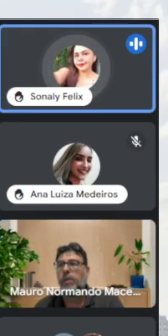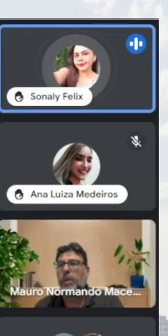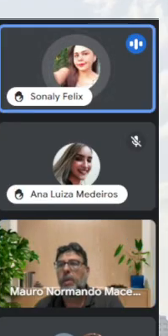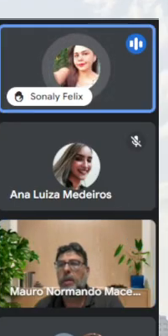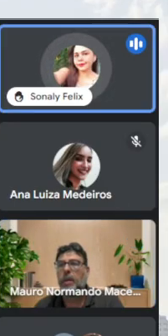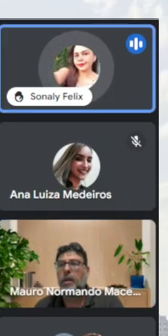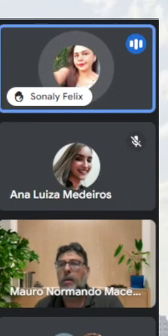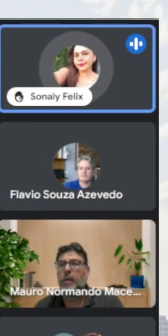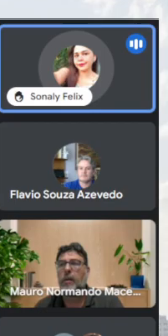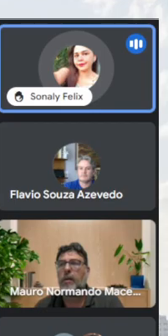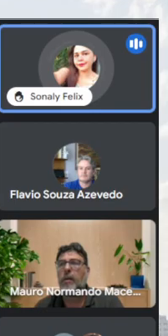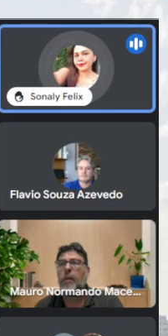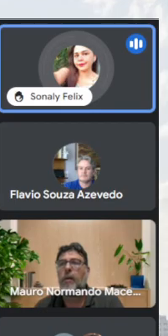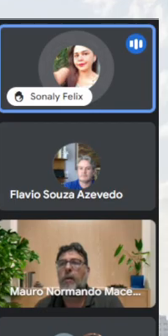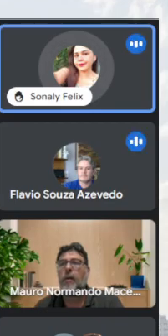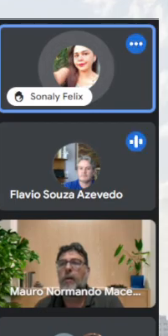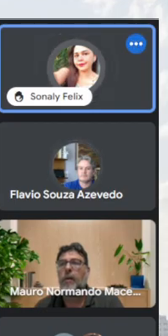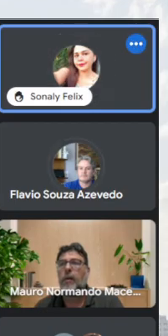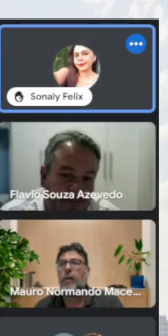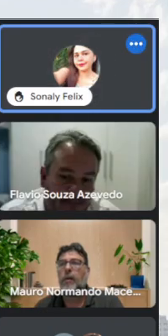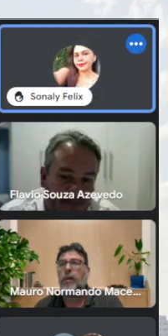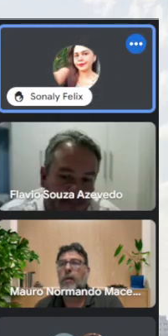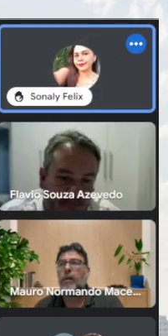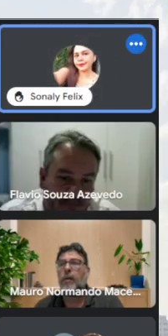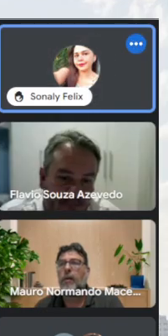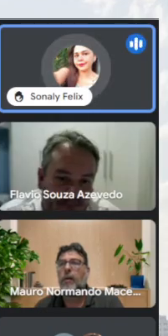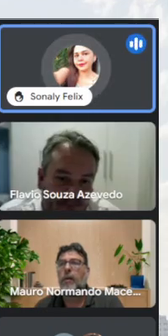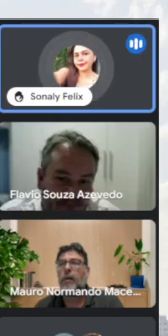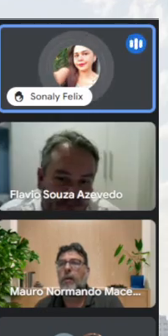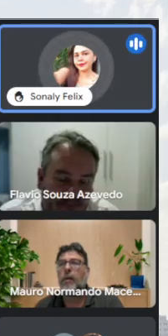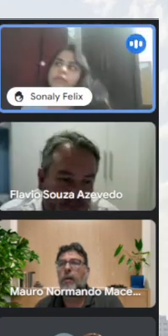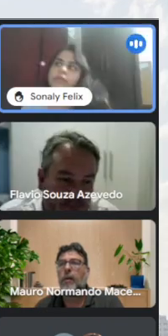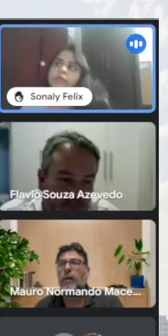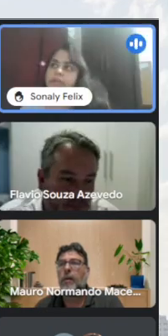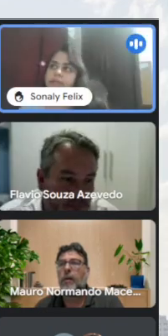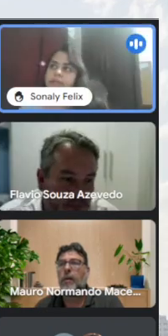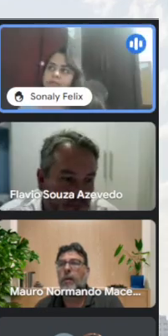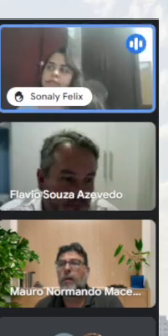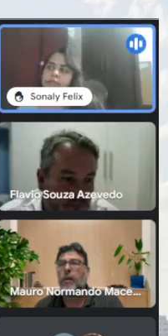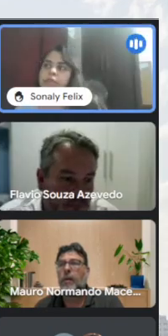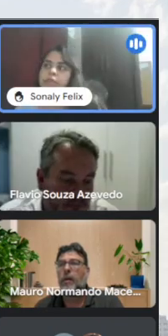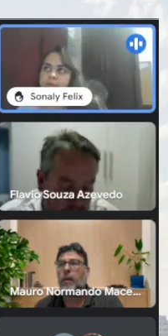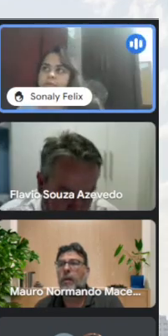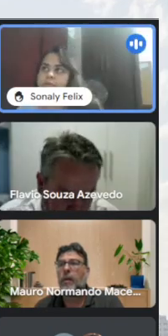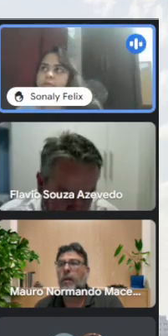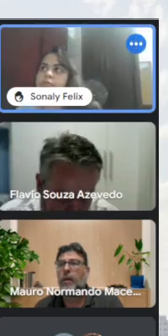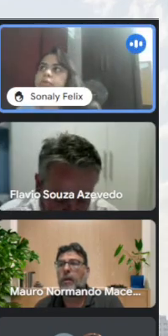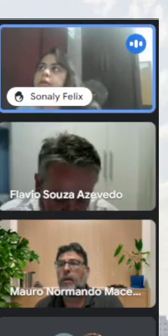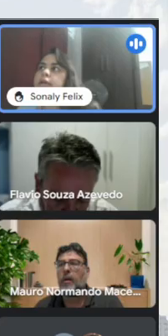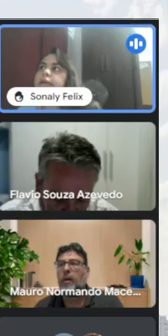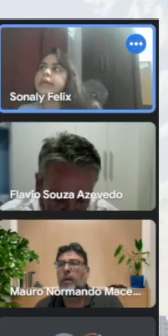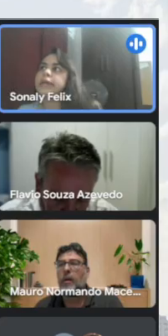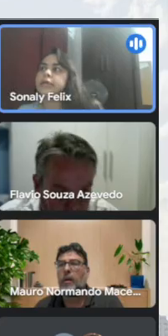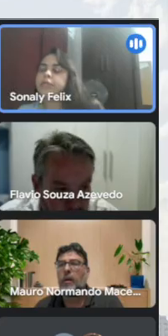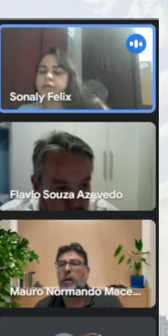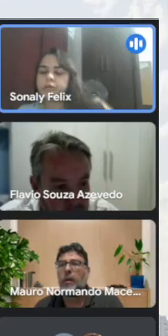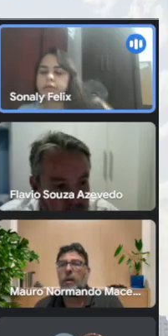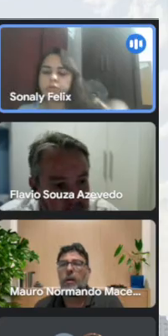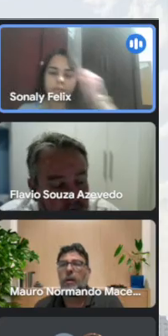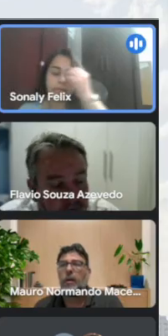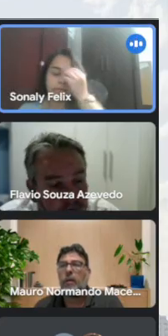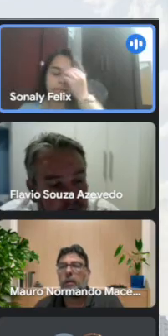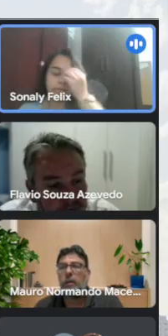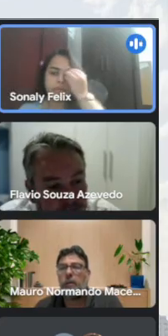noite, professor. Então, pegando já a pergunta assim de Léo, sistemas de baixo custo, né? Eu fiquei